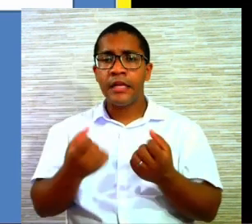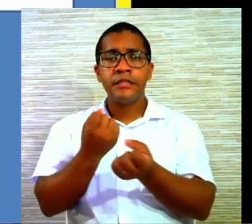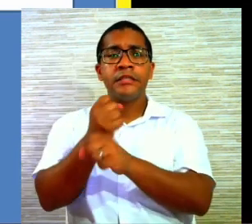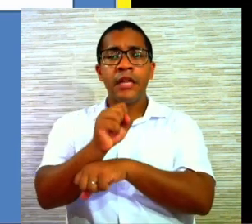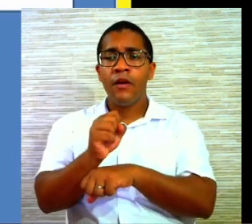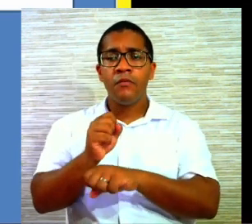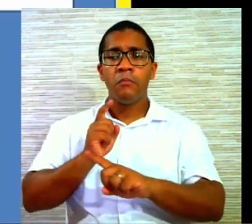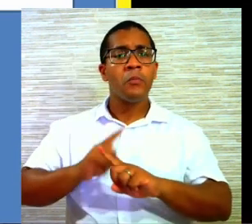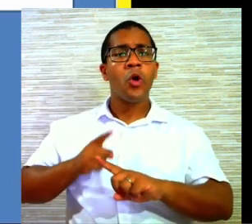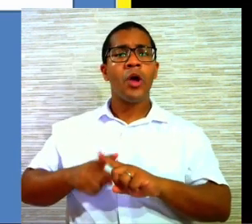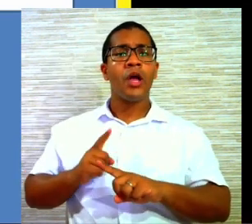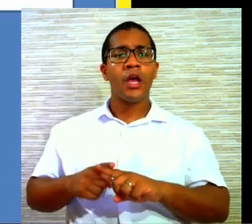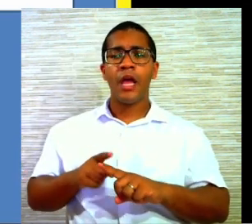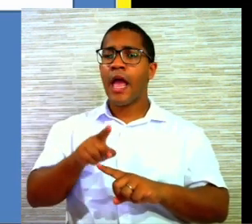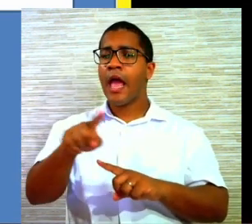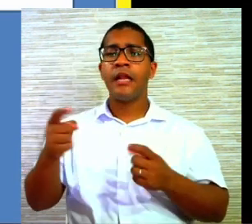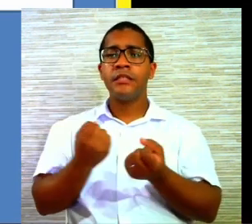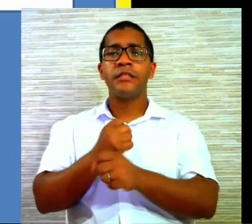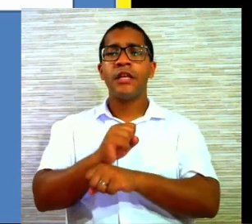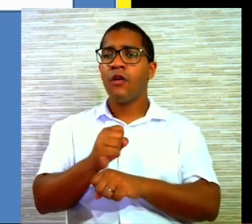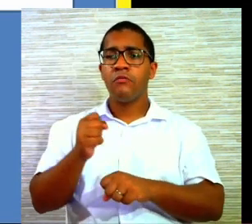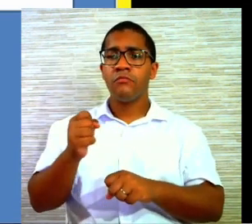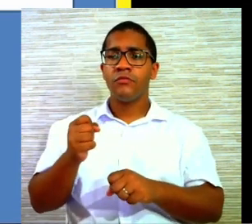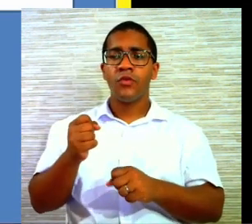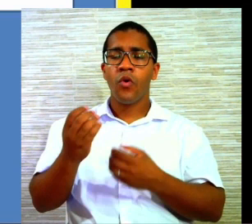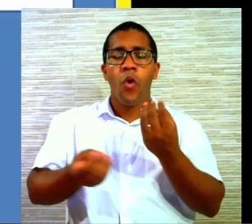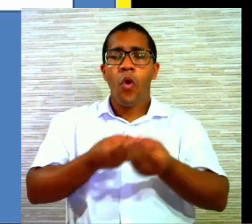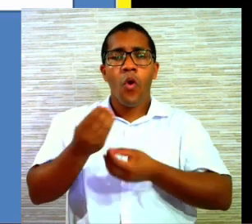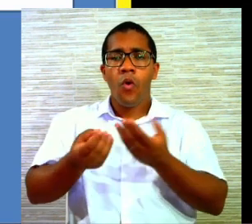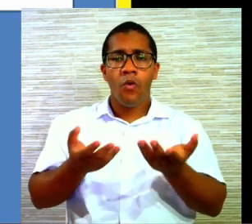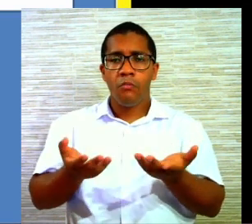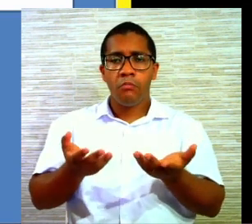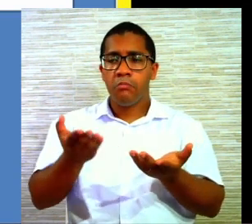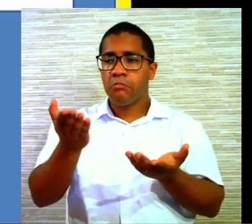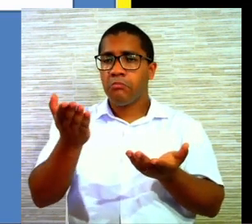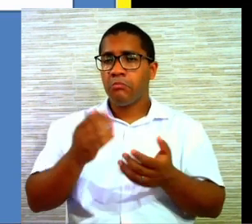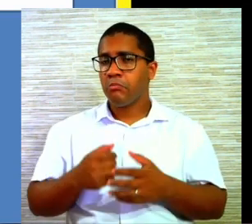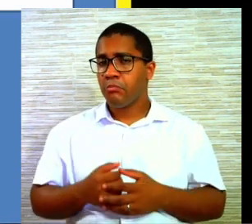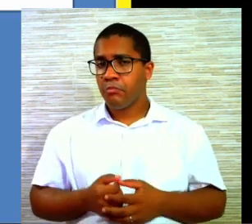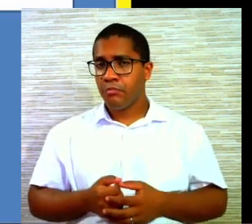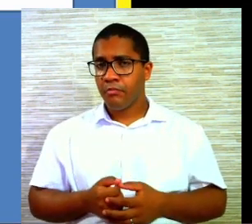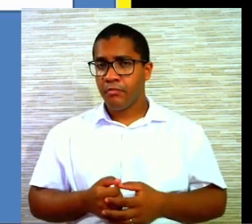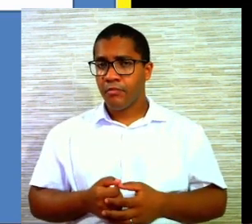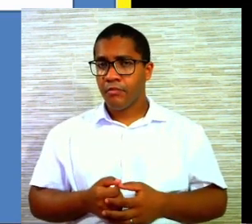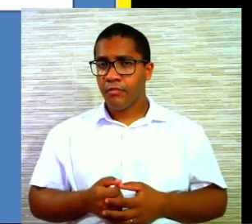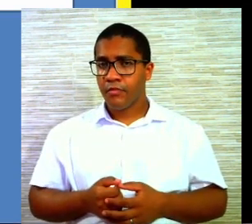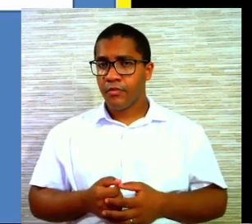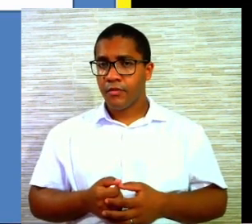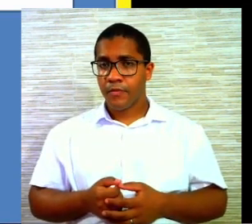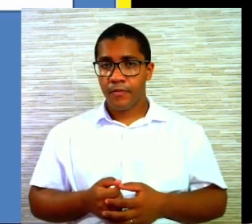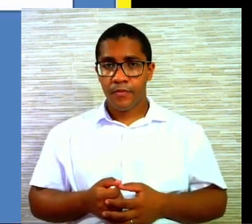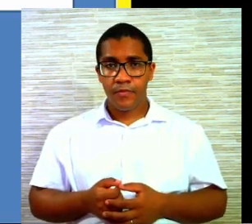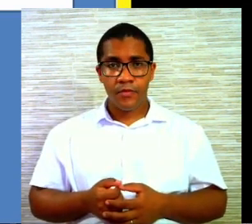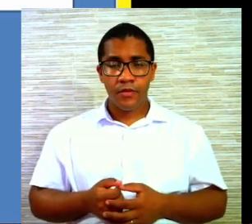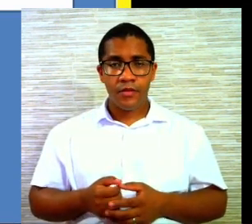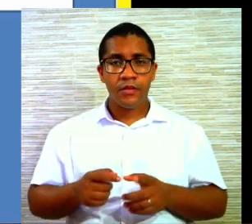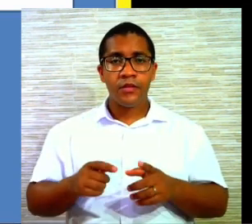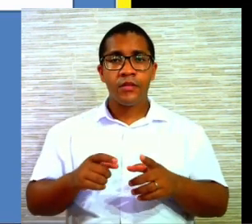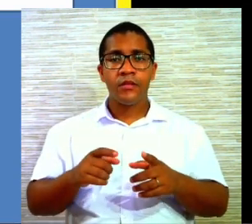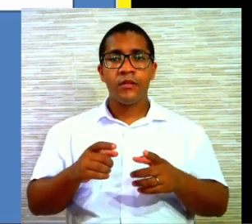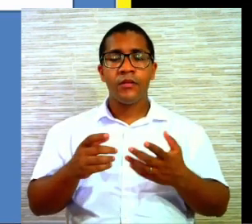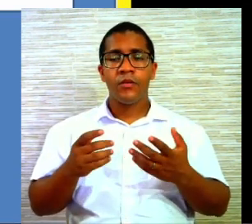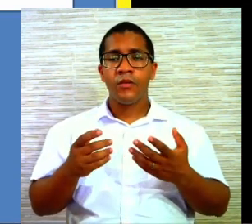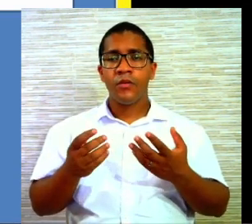escravizado? O que possibilitaria alguém ser escravizado? De que